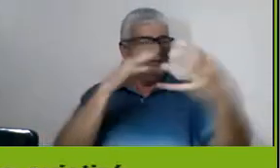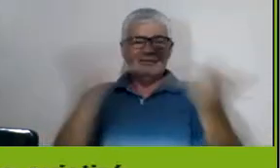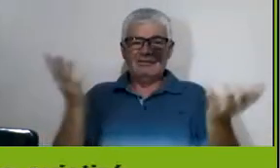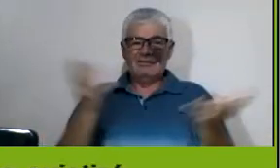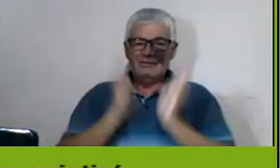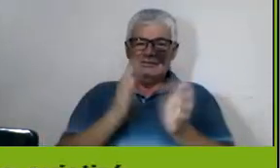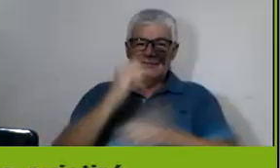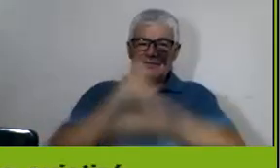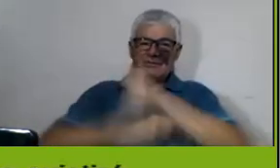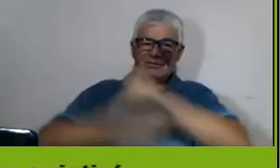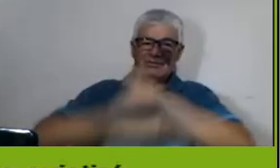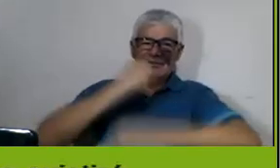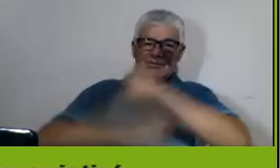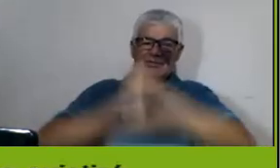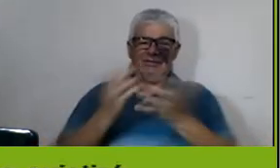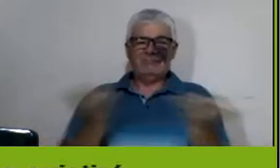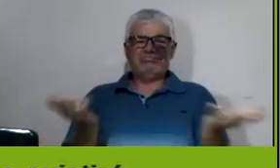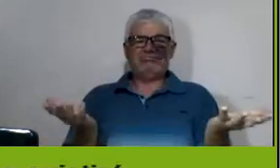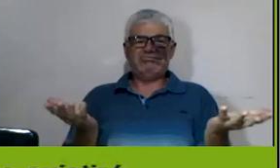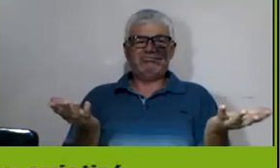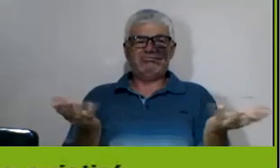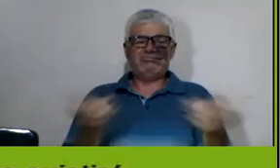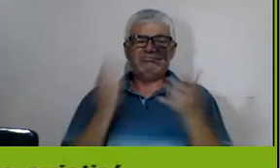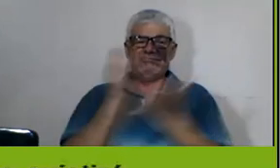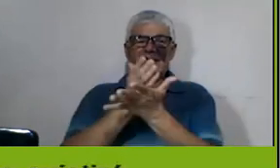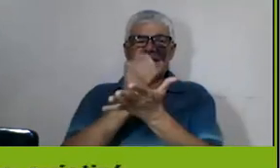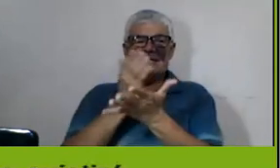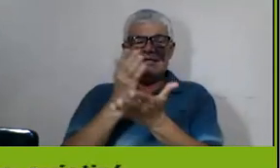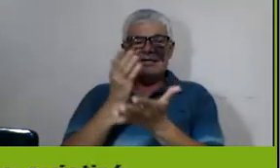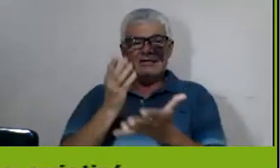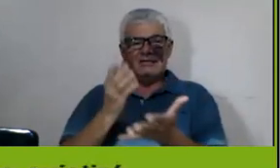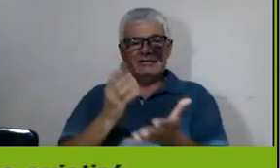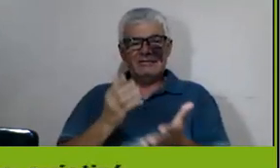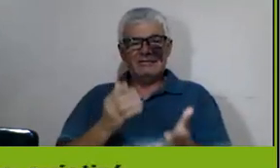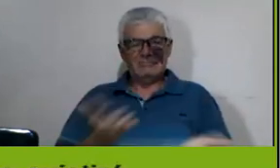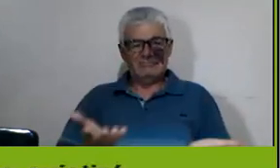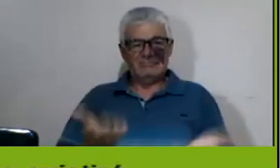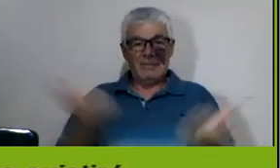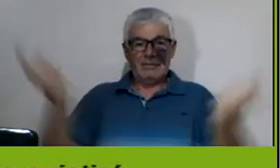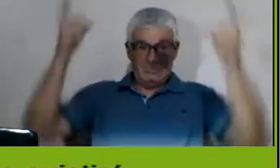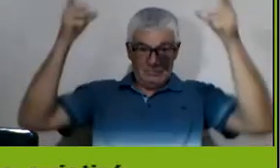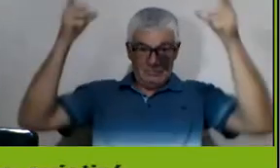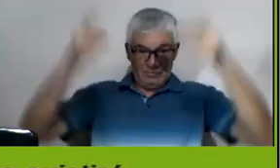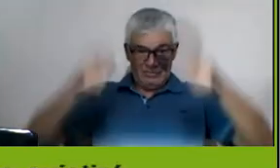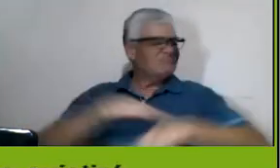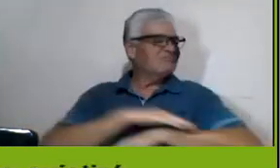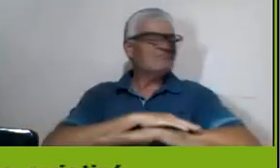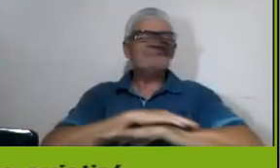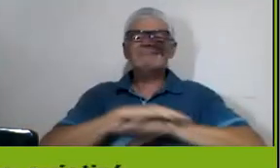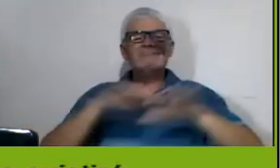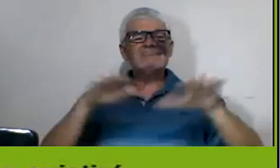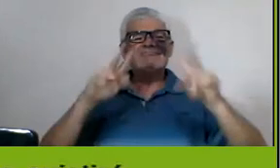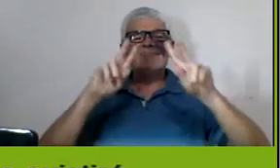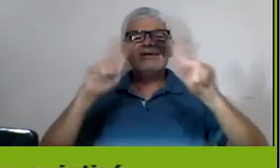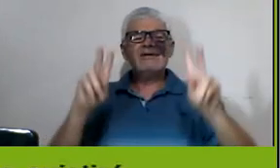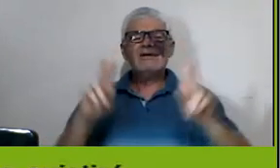Messias virá. Mais para frente tem um verso específico para isso, né? Então, Ageu, ele